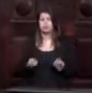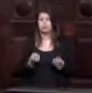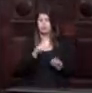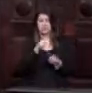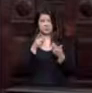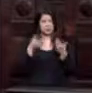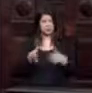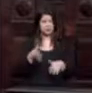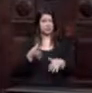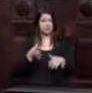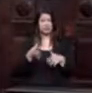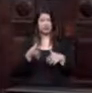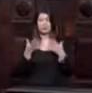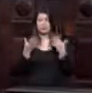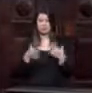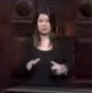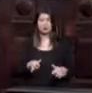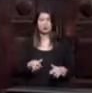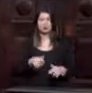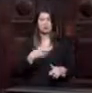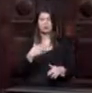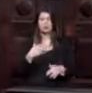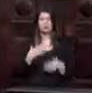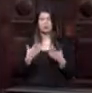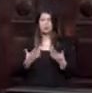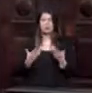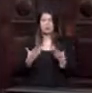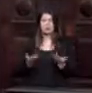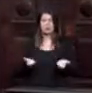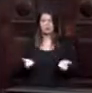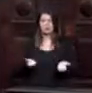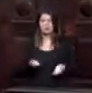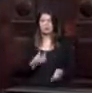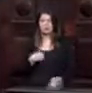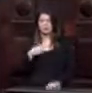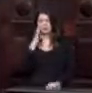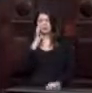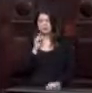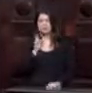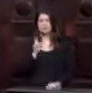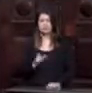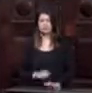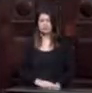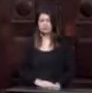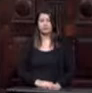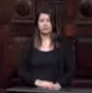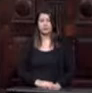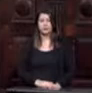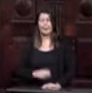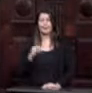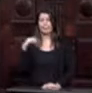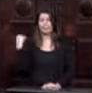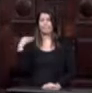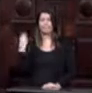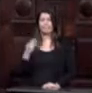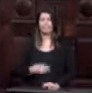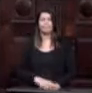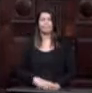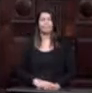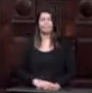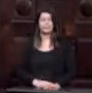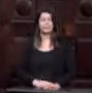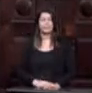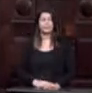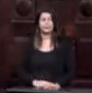quer, me derrota. Quando quer... Só tem um... Deputada Marta Rocha, por favor. Presidente,